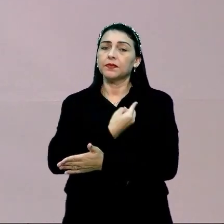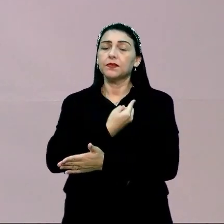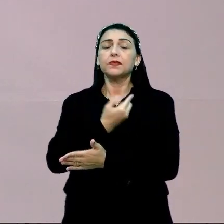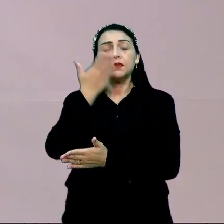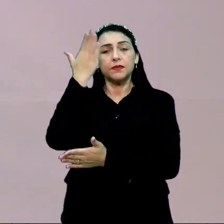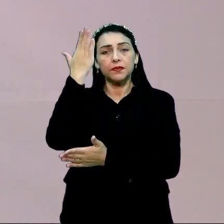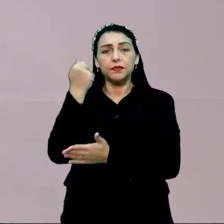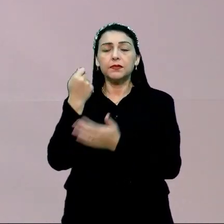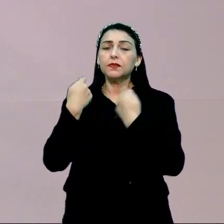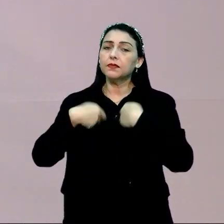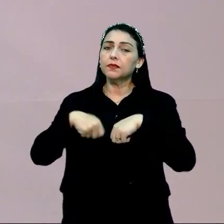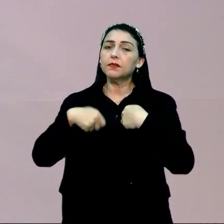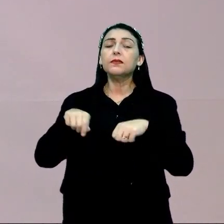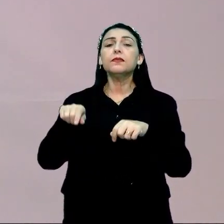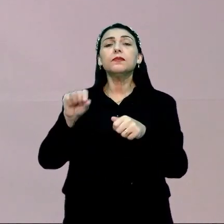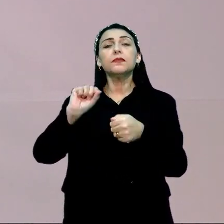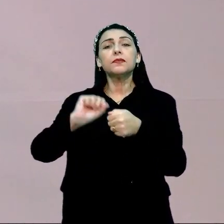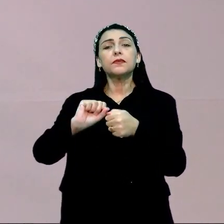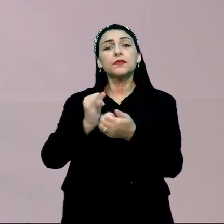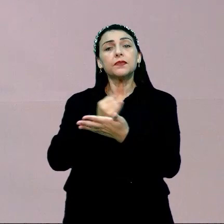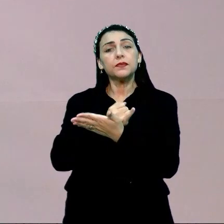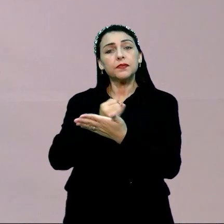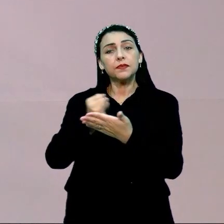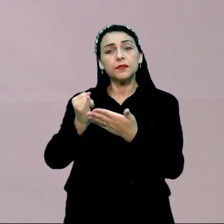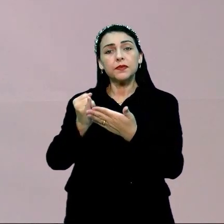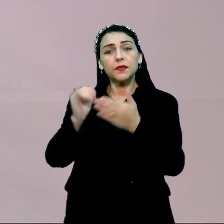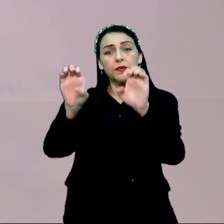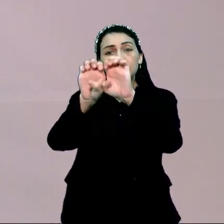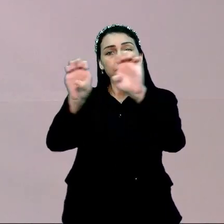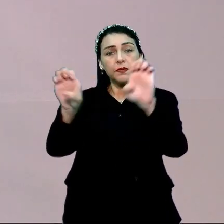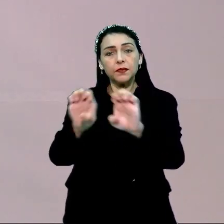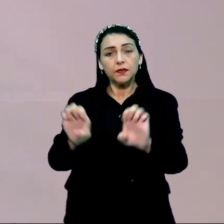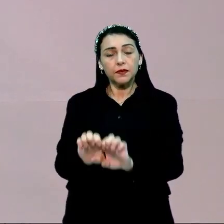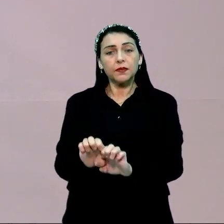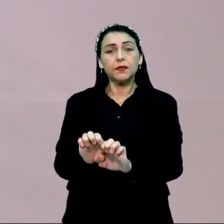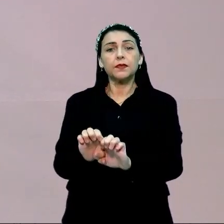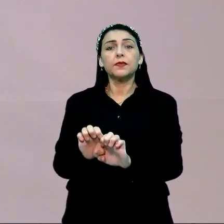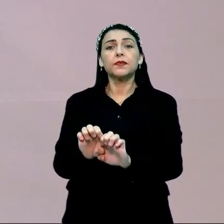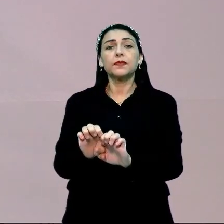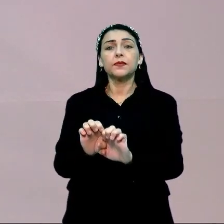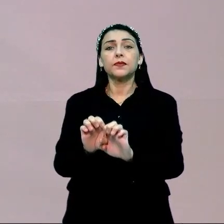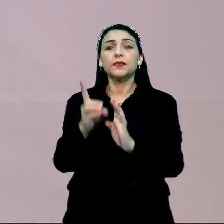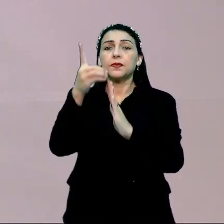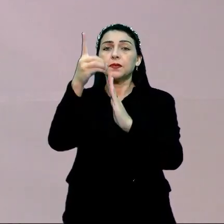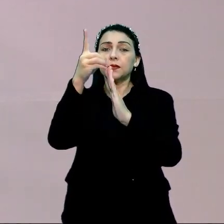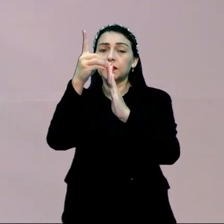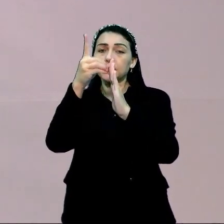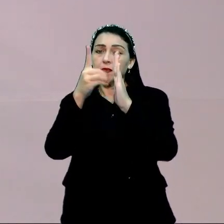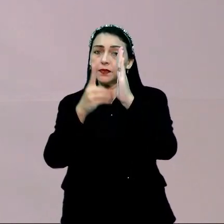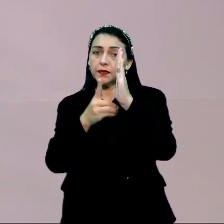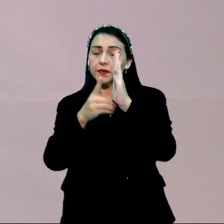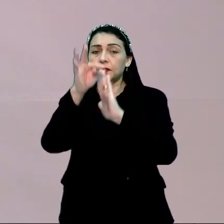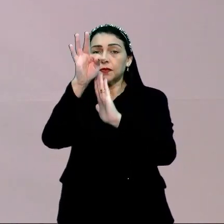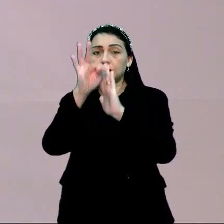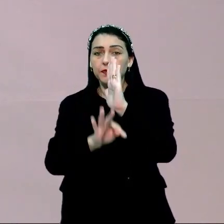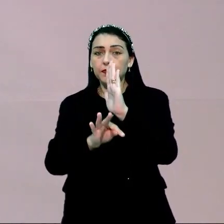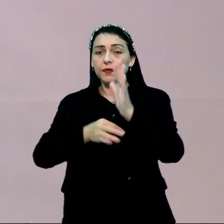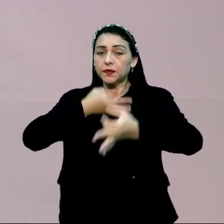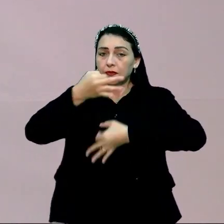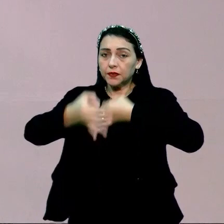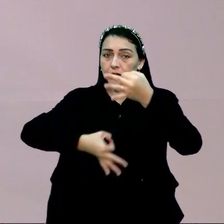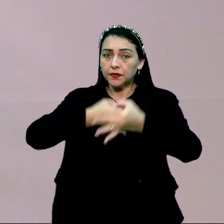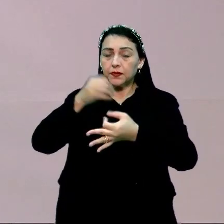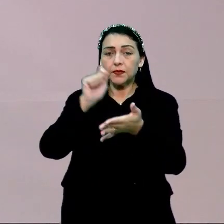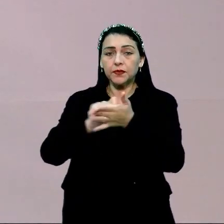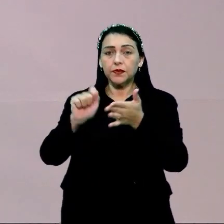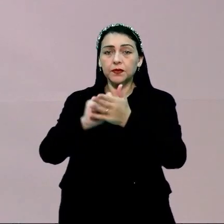temos que fazer uma introdução nos moldes do texto dissertativo argumentativo. Então, eu vou escrever um parágrafo,